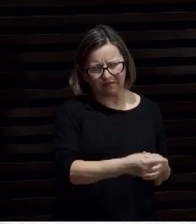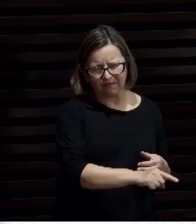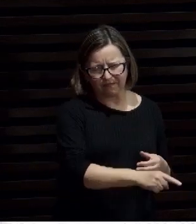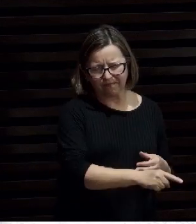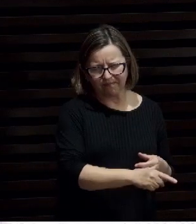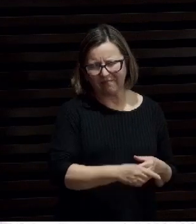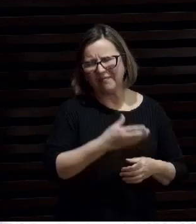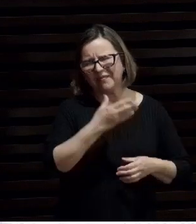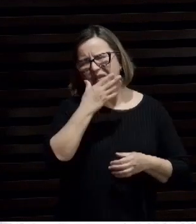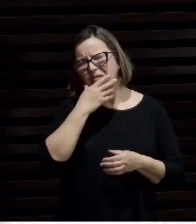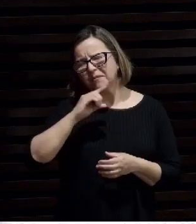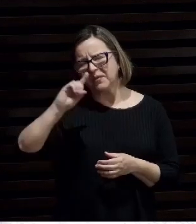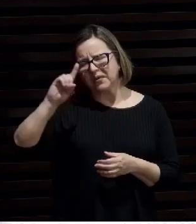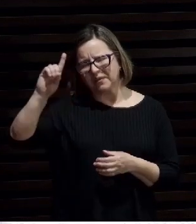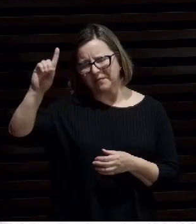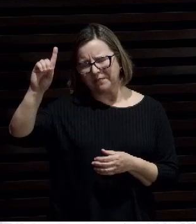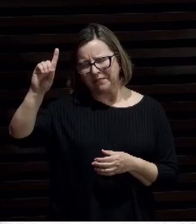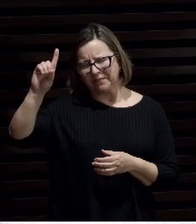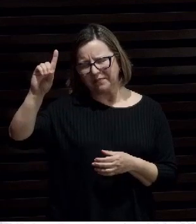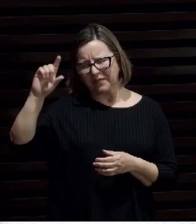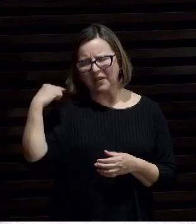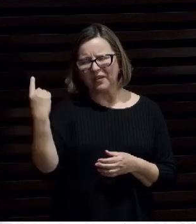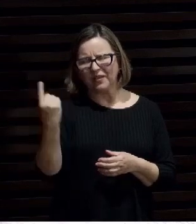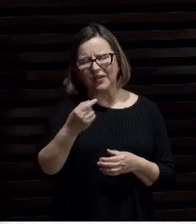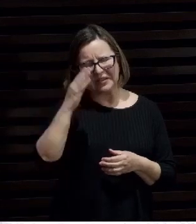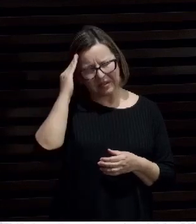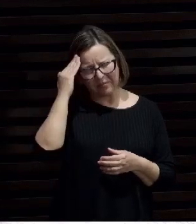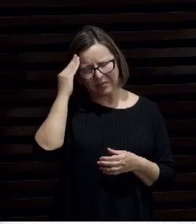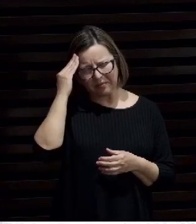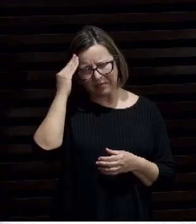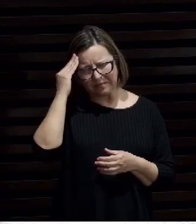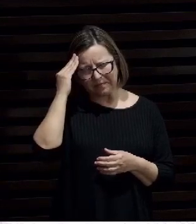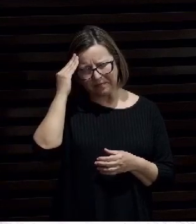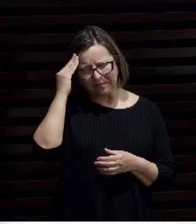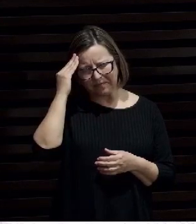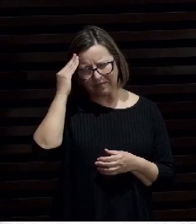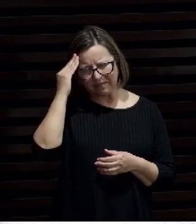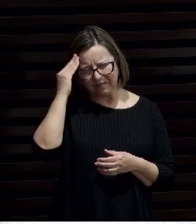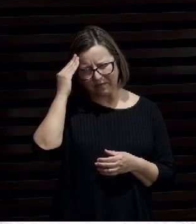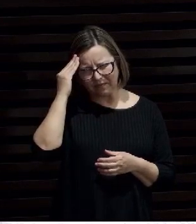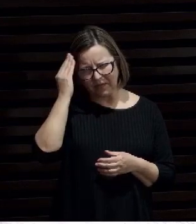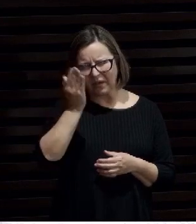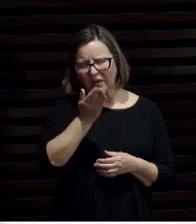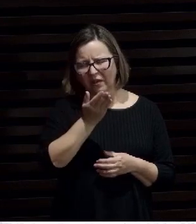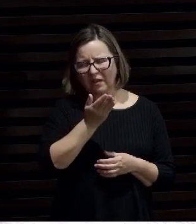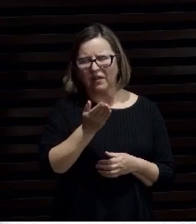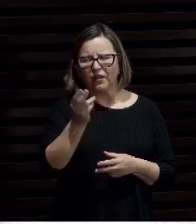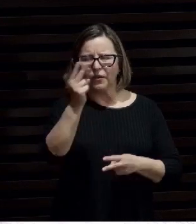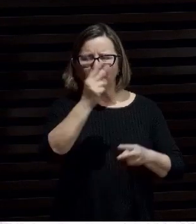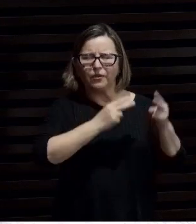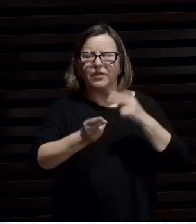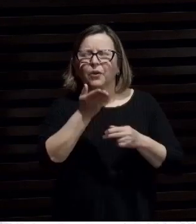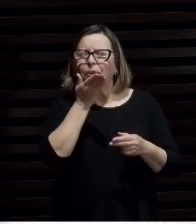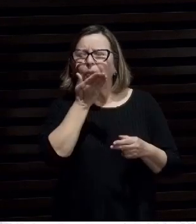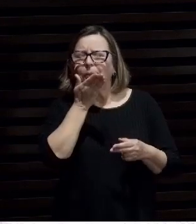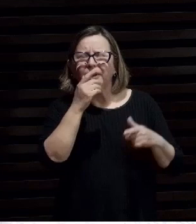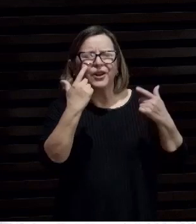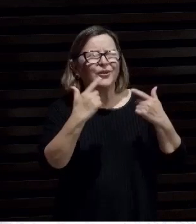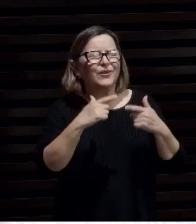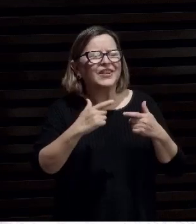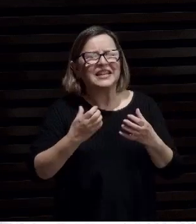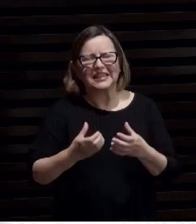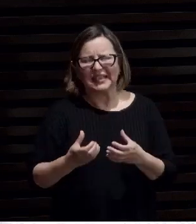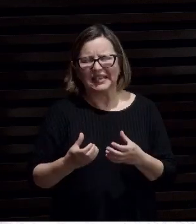Ó Pai, nós sabemos que o vento sopra onde quer, o Teu